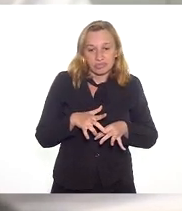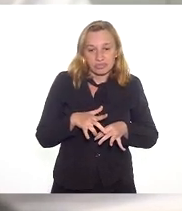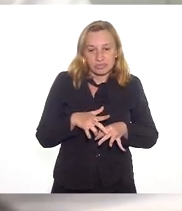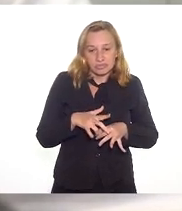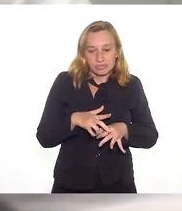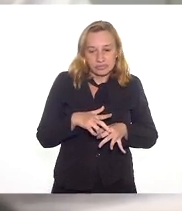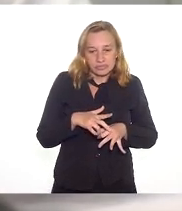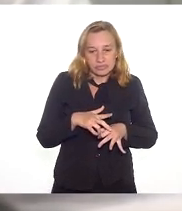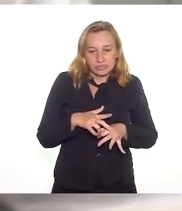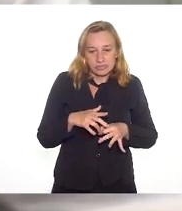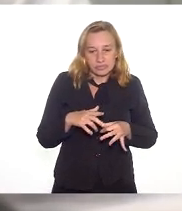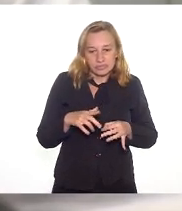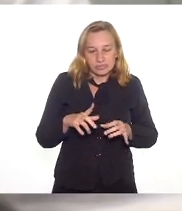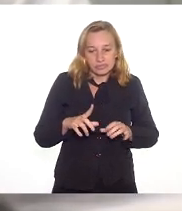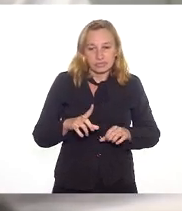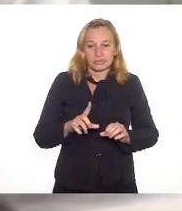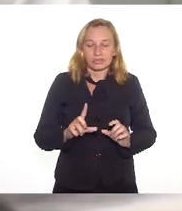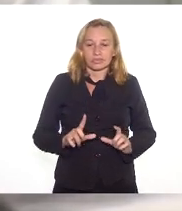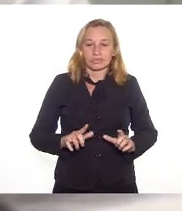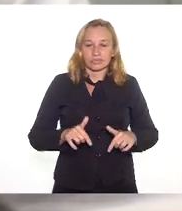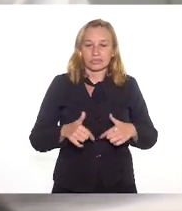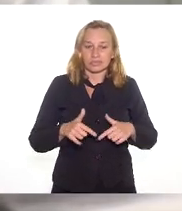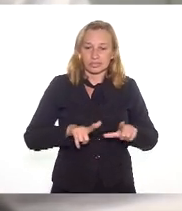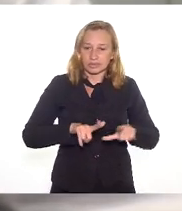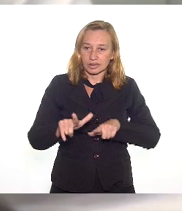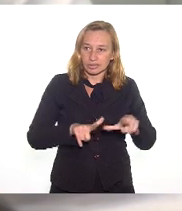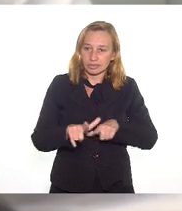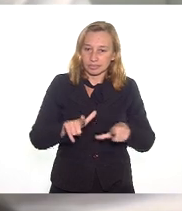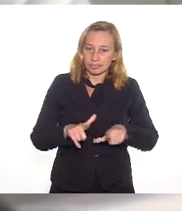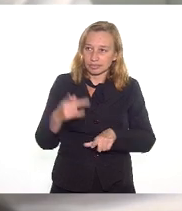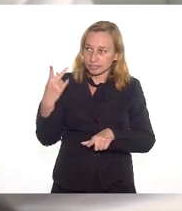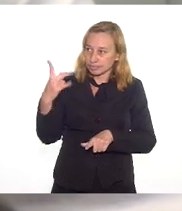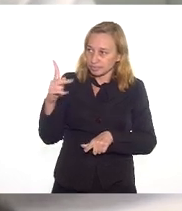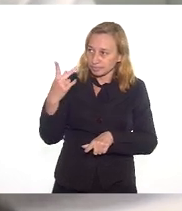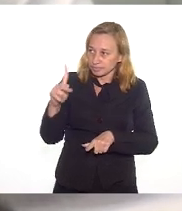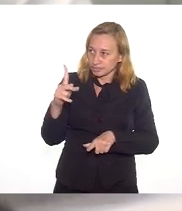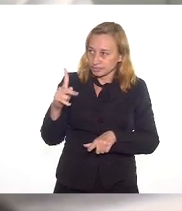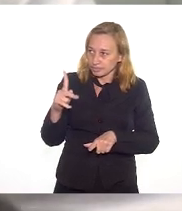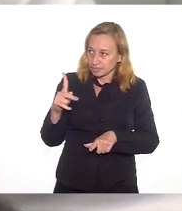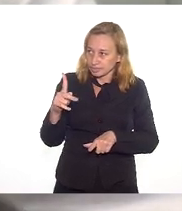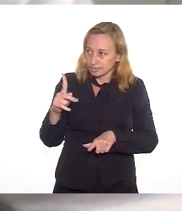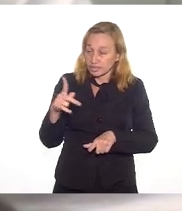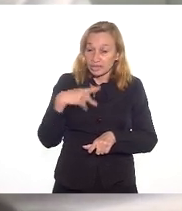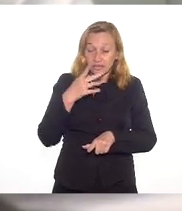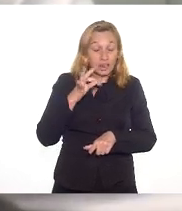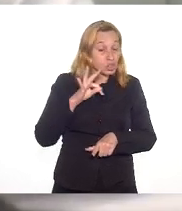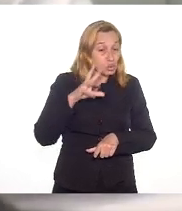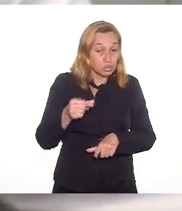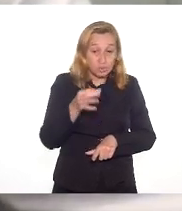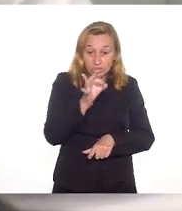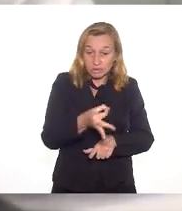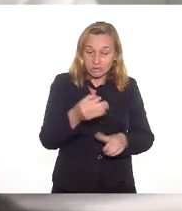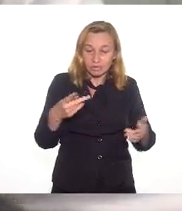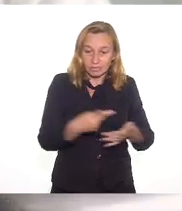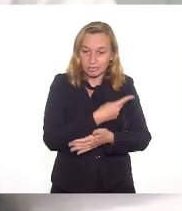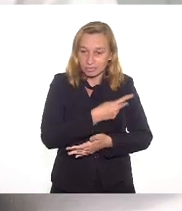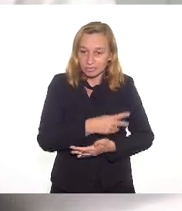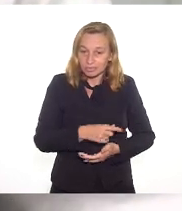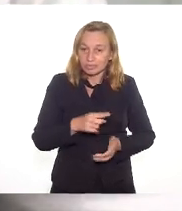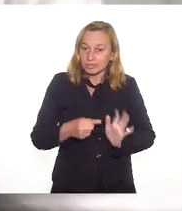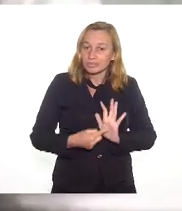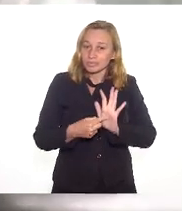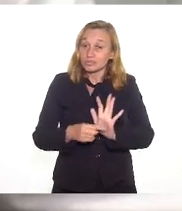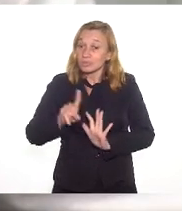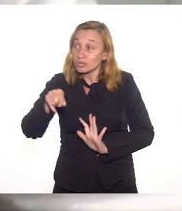pela sempre atualidade e Vossa Excelência e sempre na mosca em tudo que está acontecendo. Isso revela um